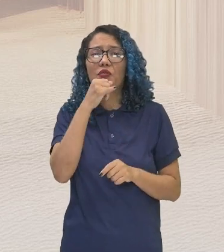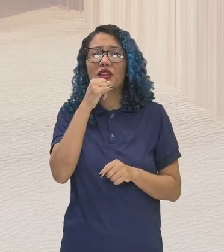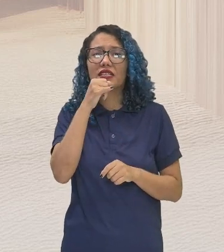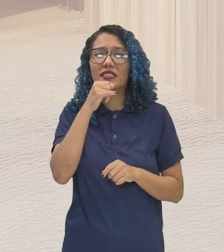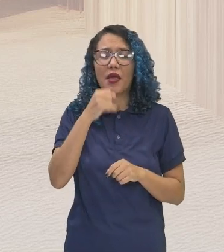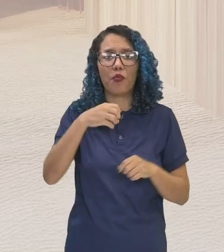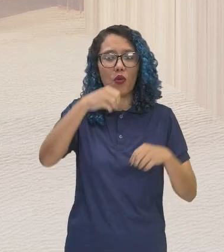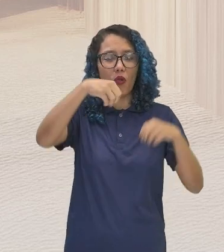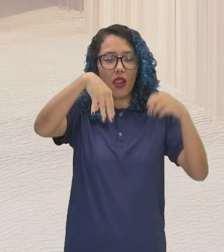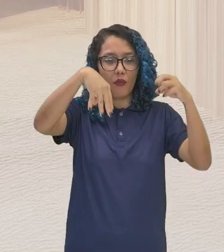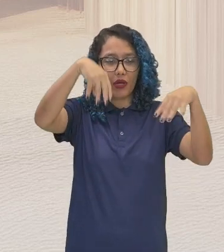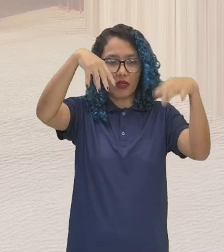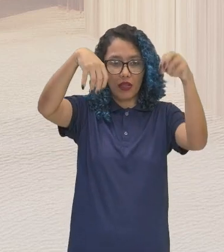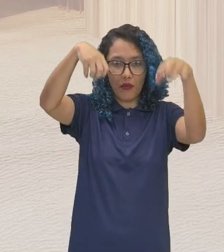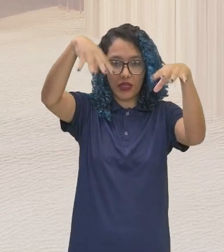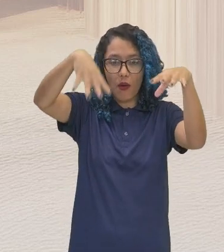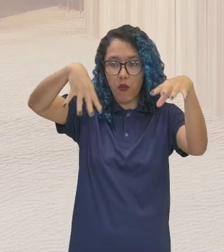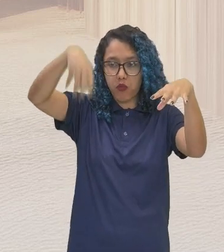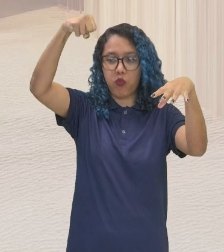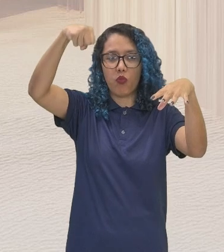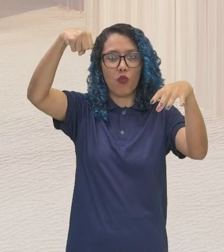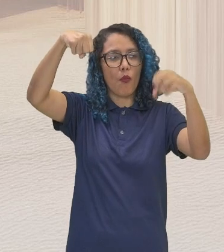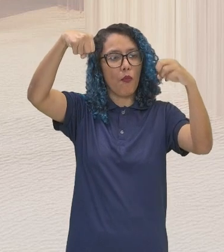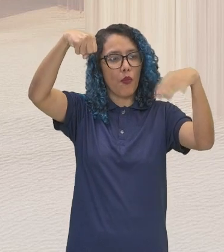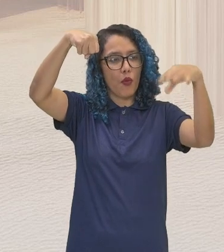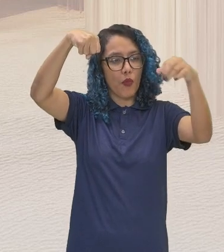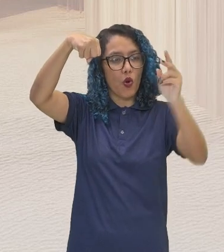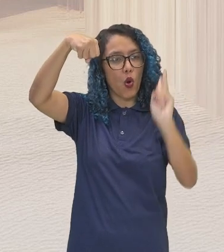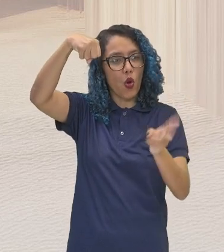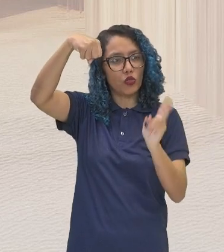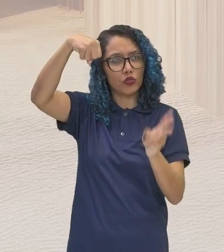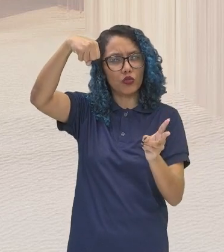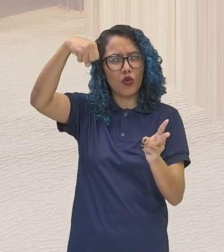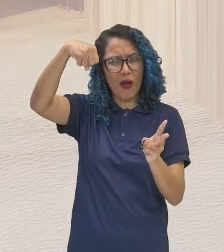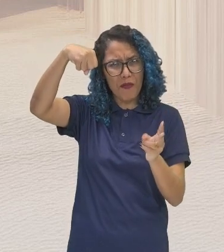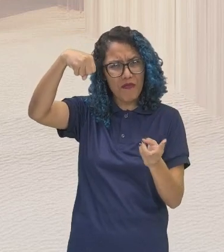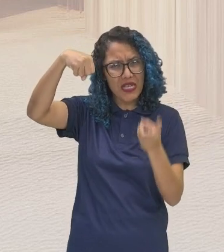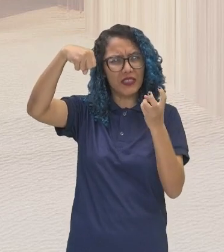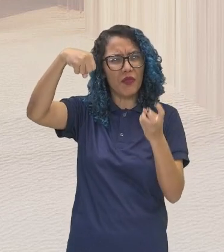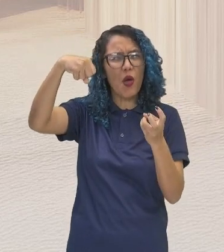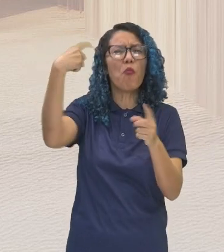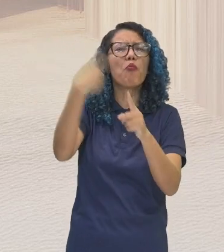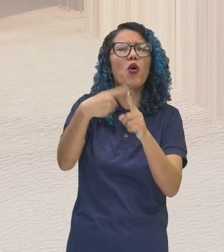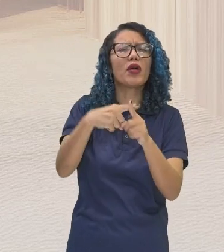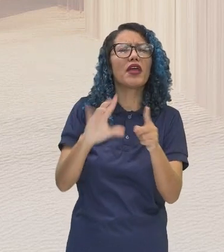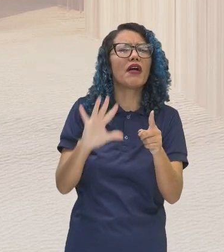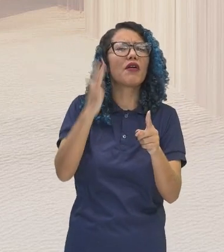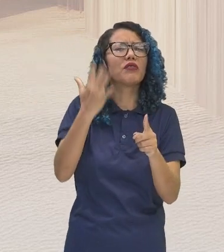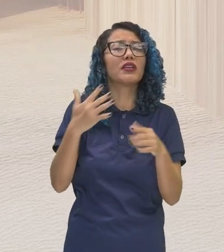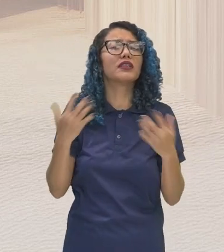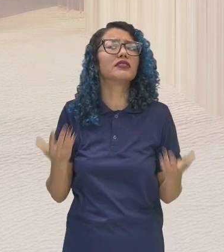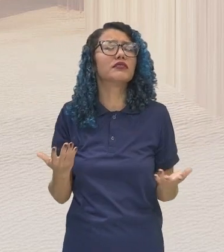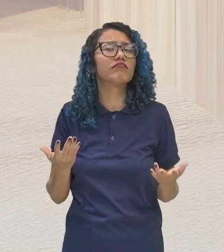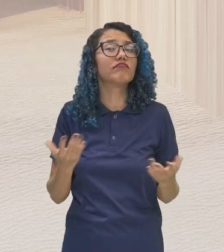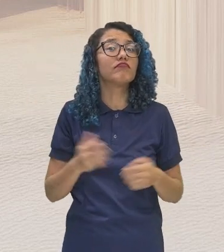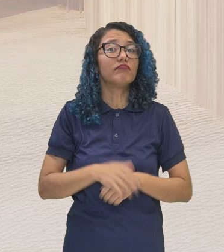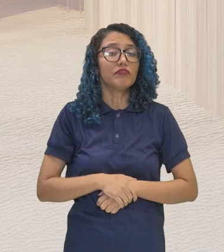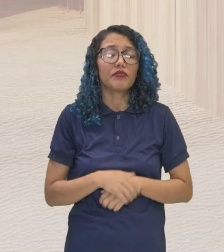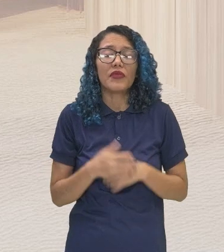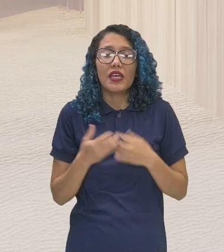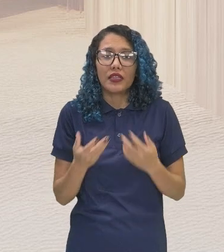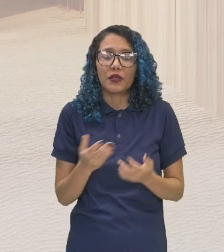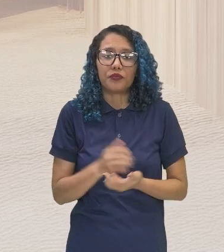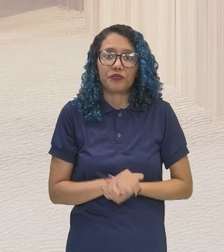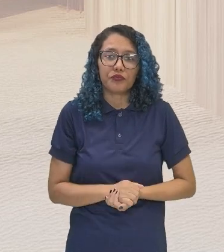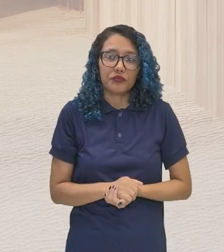nosso primeiro questionamento para essa aula. E hoje você vai perceber como é importante entendermos o que existe